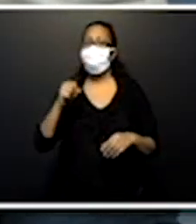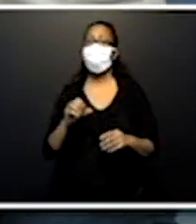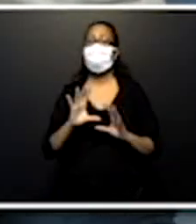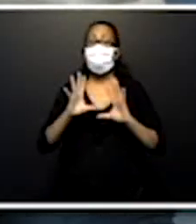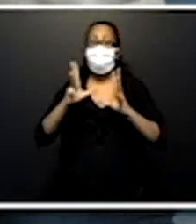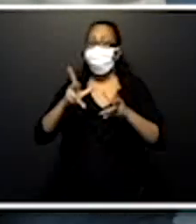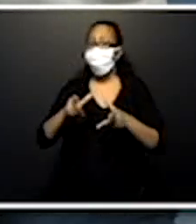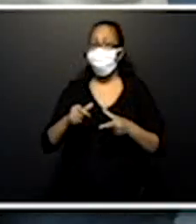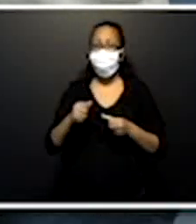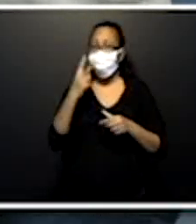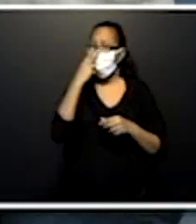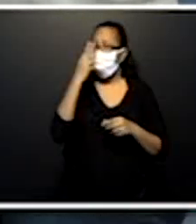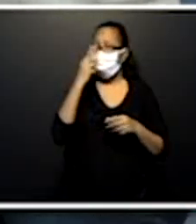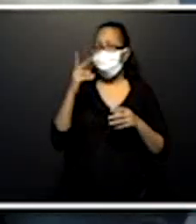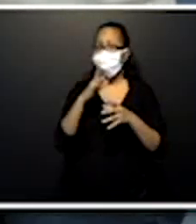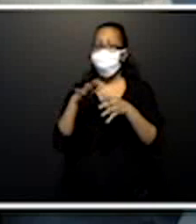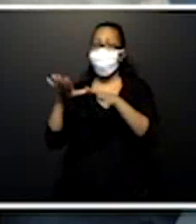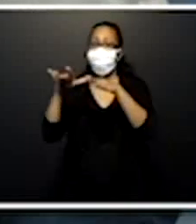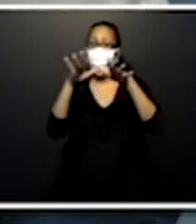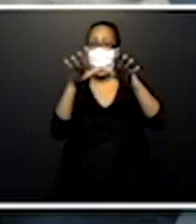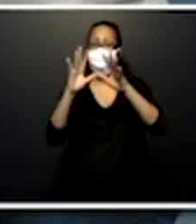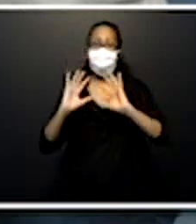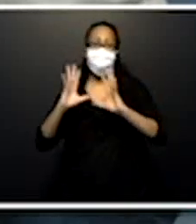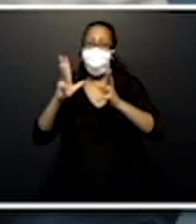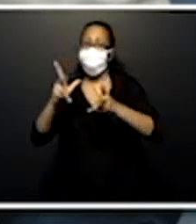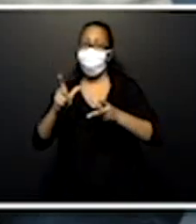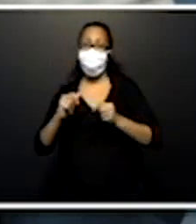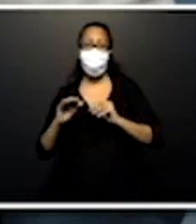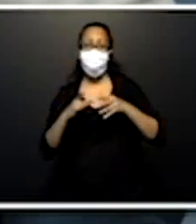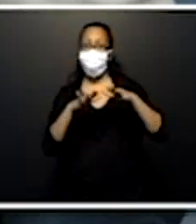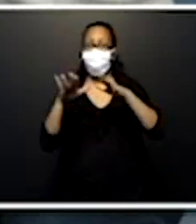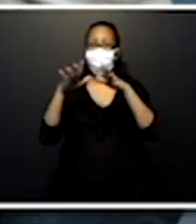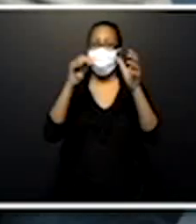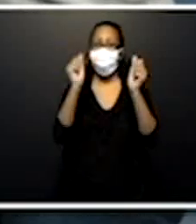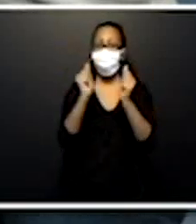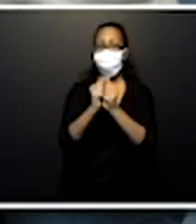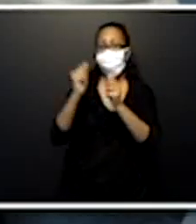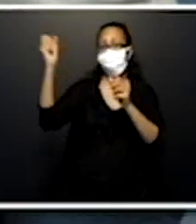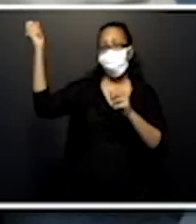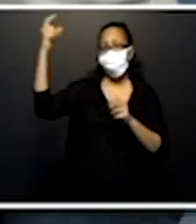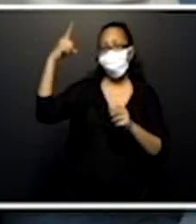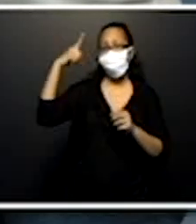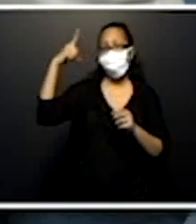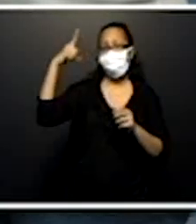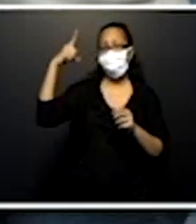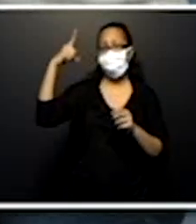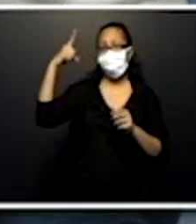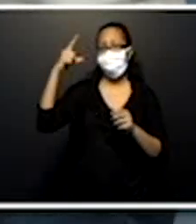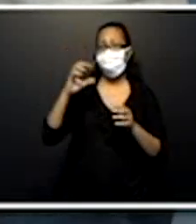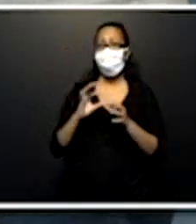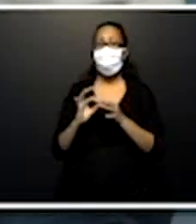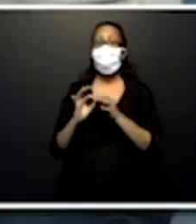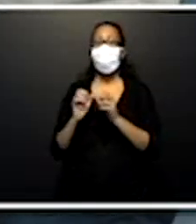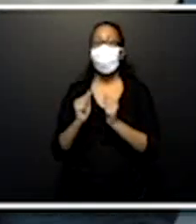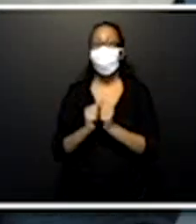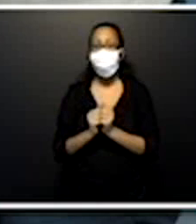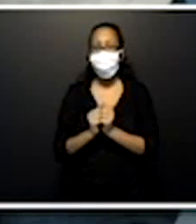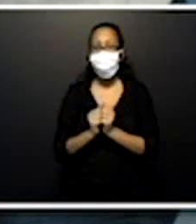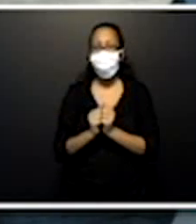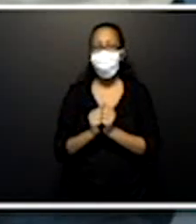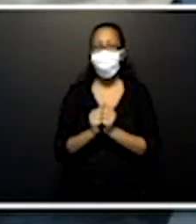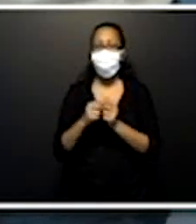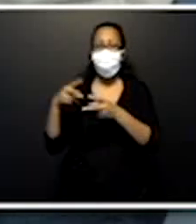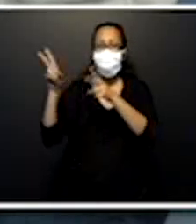como se tudo estivesse voando junto com as pétalas, junto com o sol, né? Junto com o vento, em